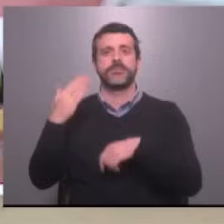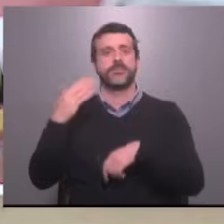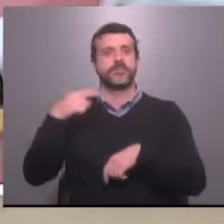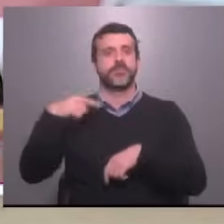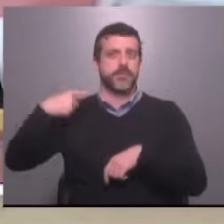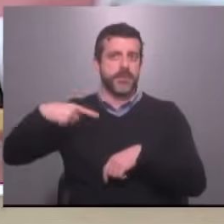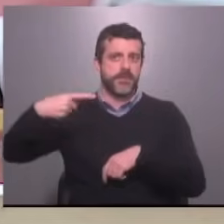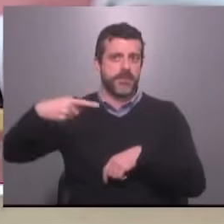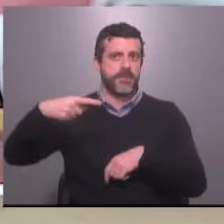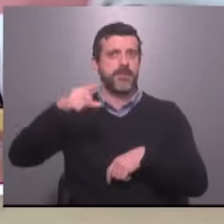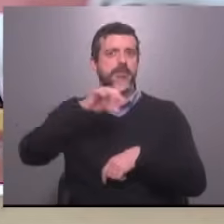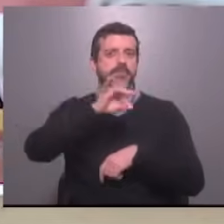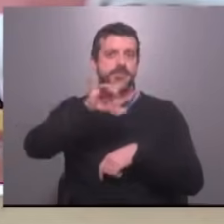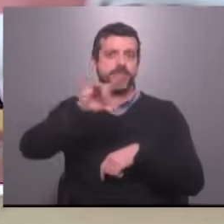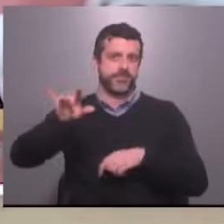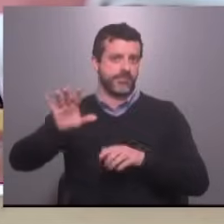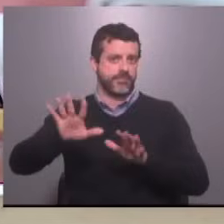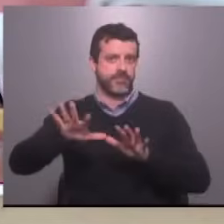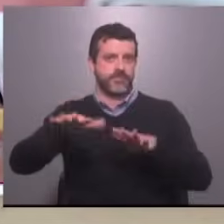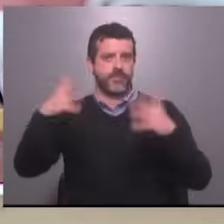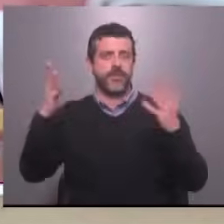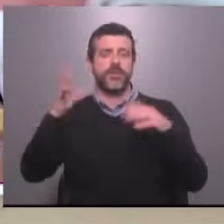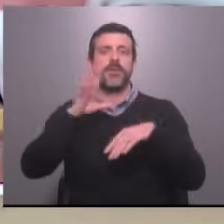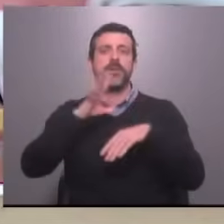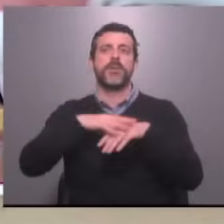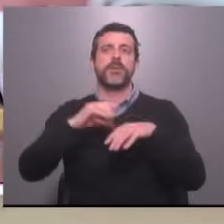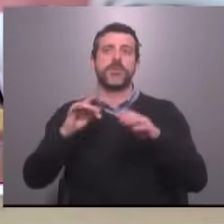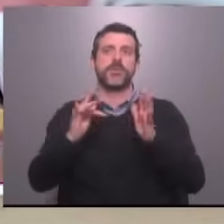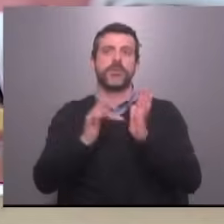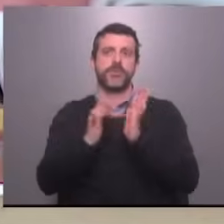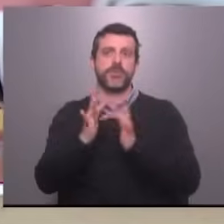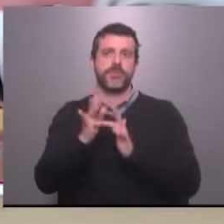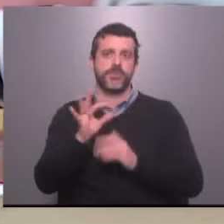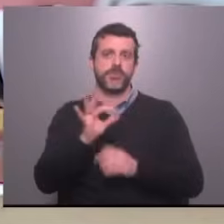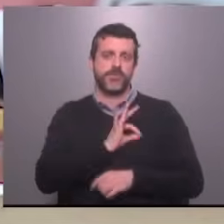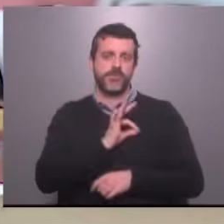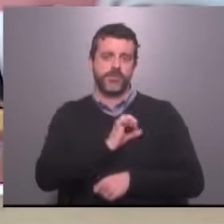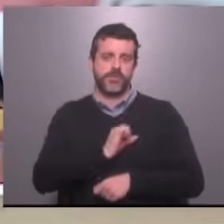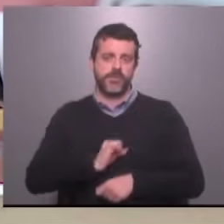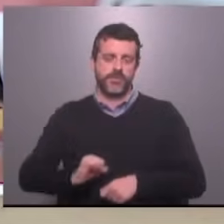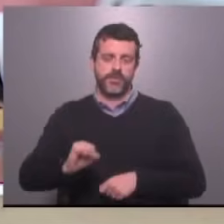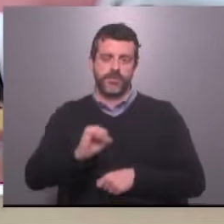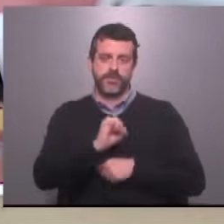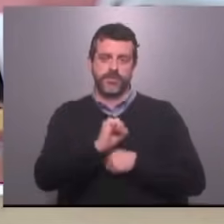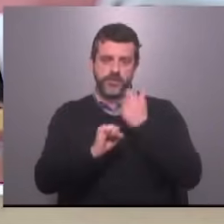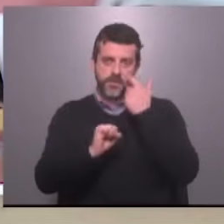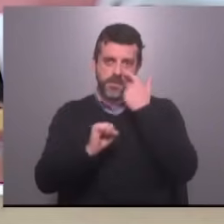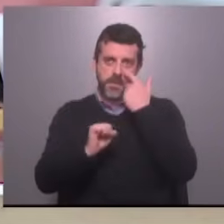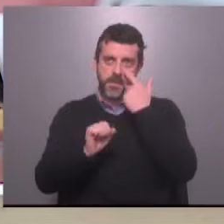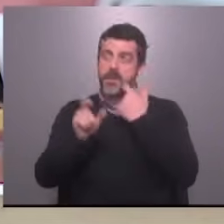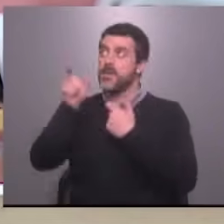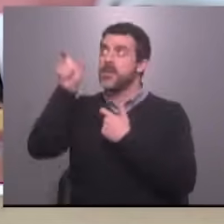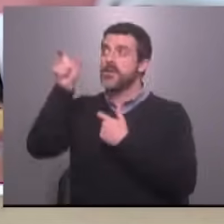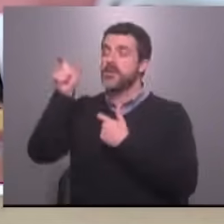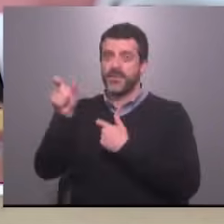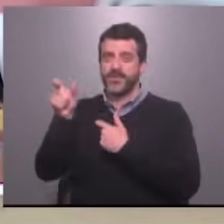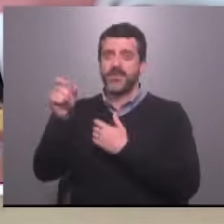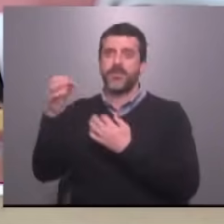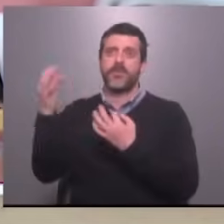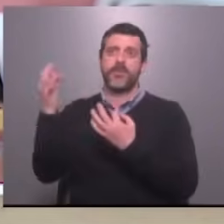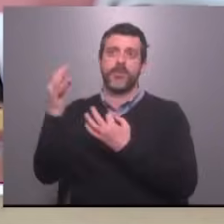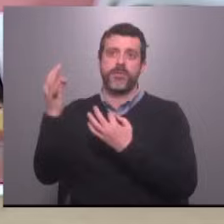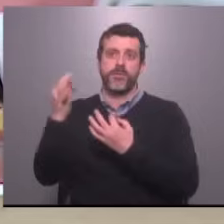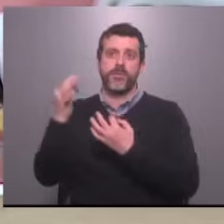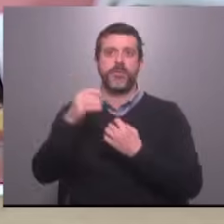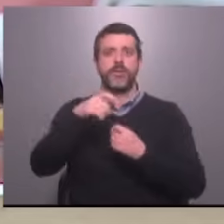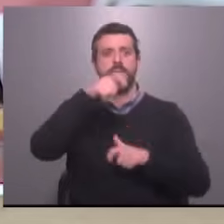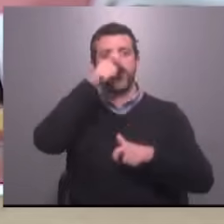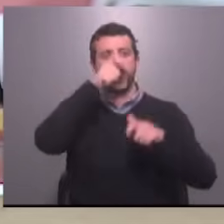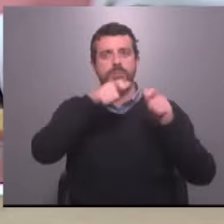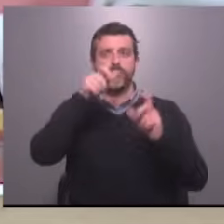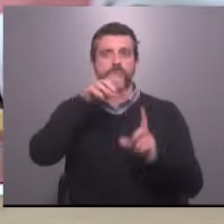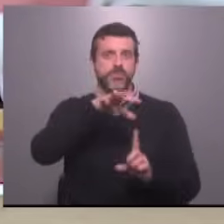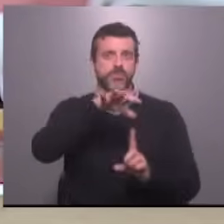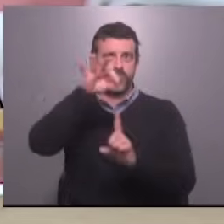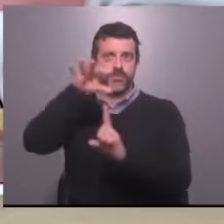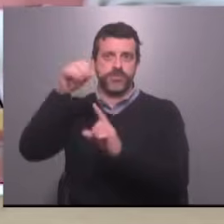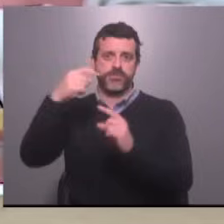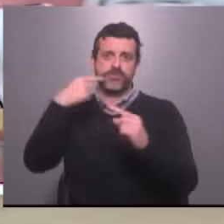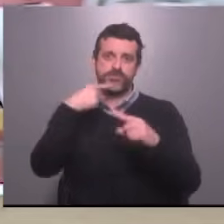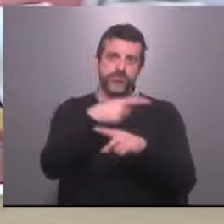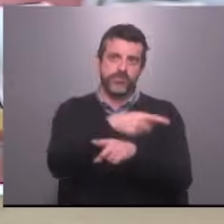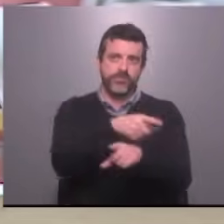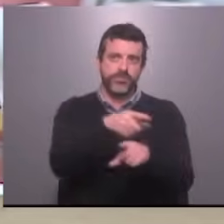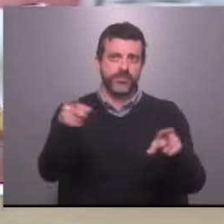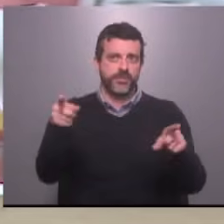graças, sempre e em toda a parte, por nosso Senhor Jesus Cristo. Foi Ele que